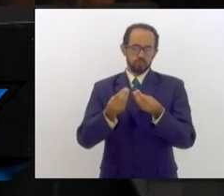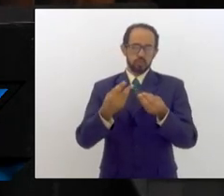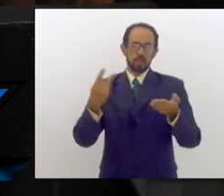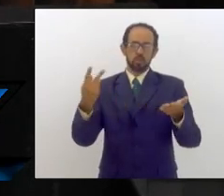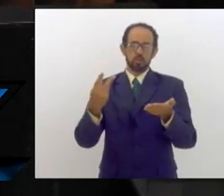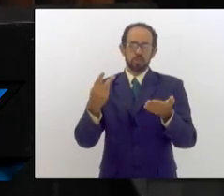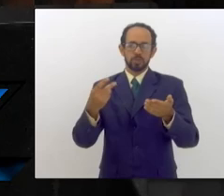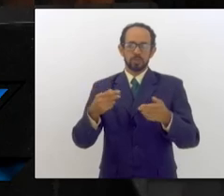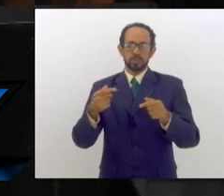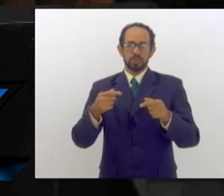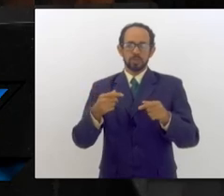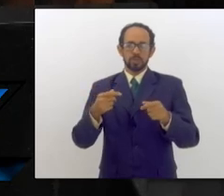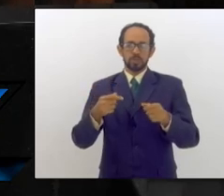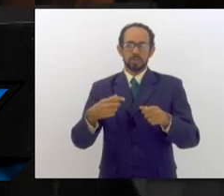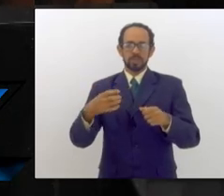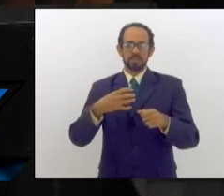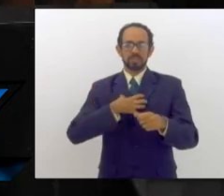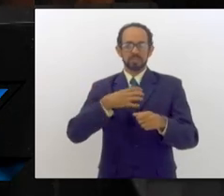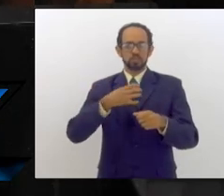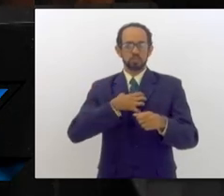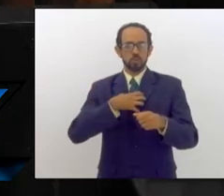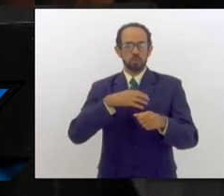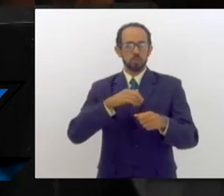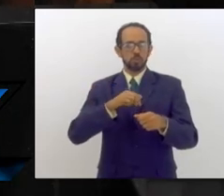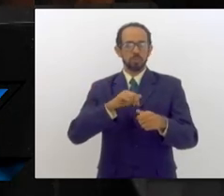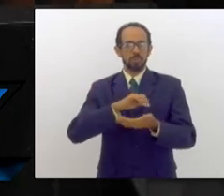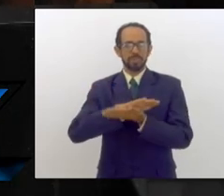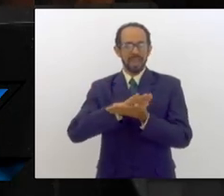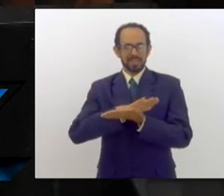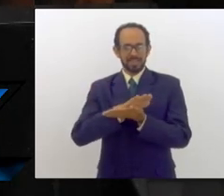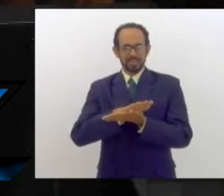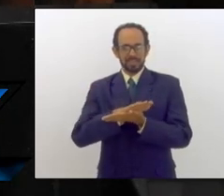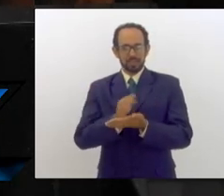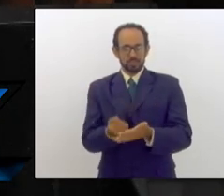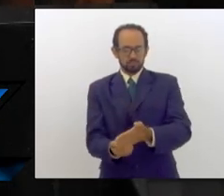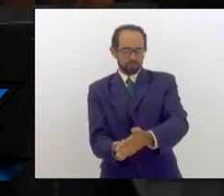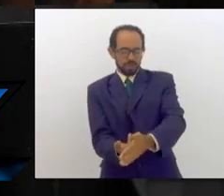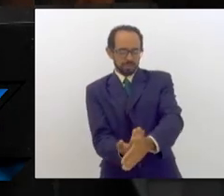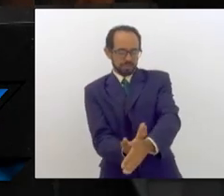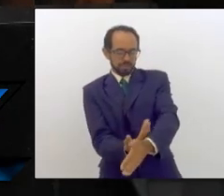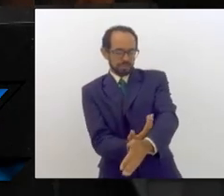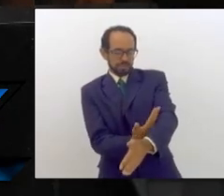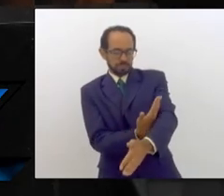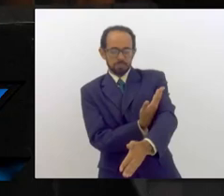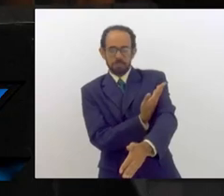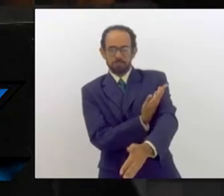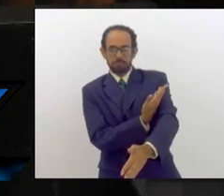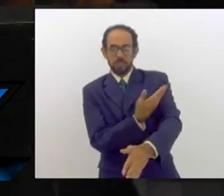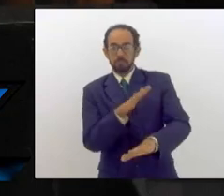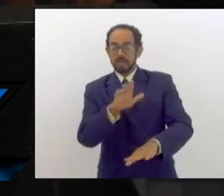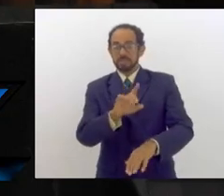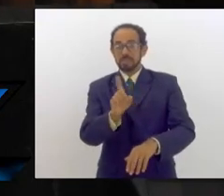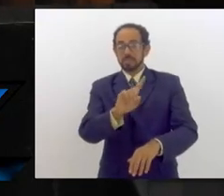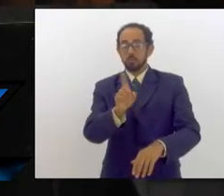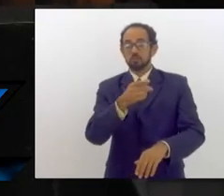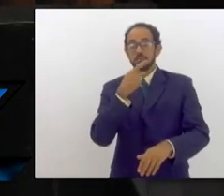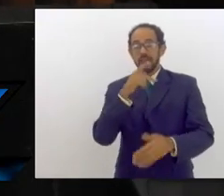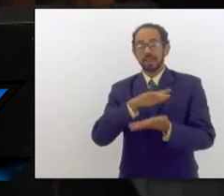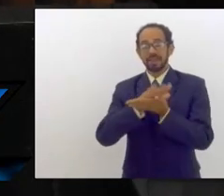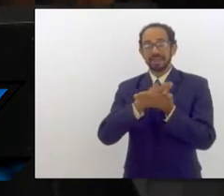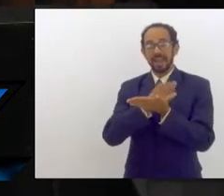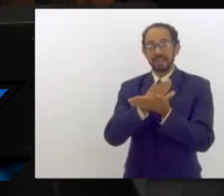e não braço queimar blasfemar é blasfêmia é um pecado contra Deus